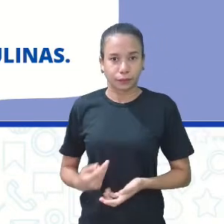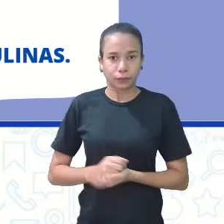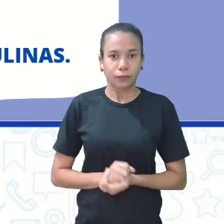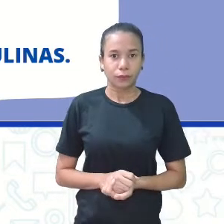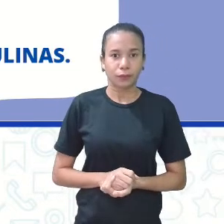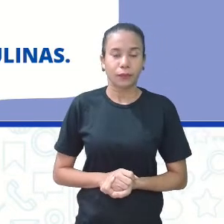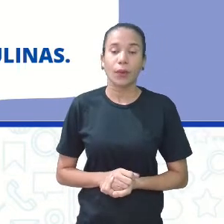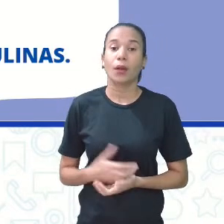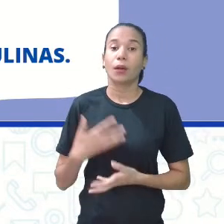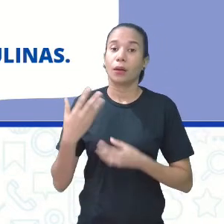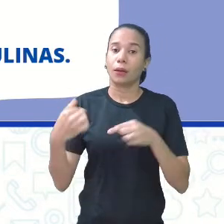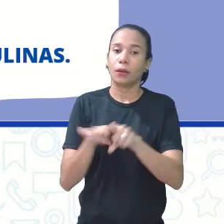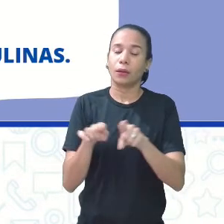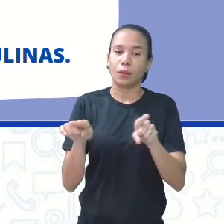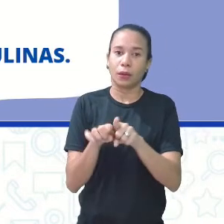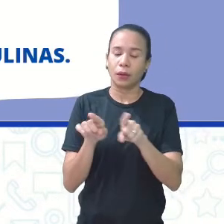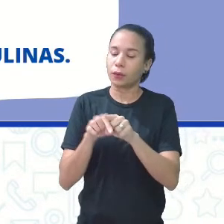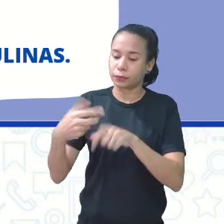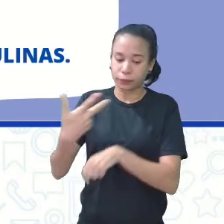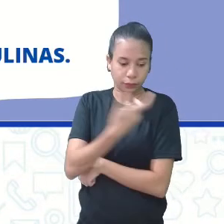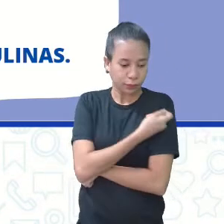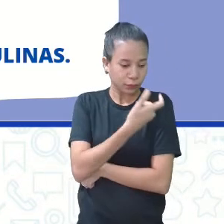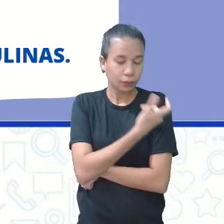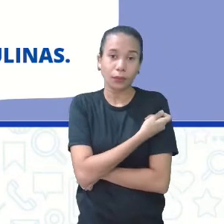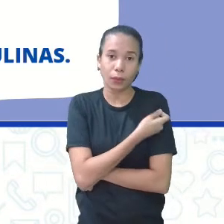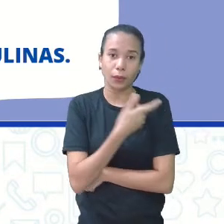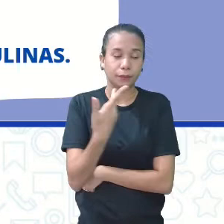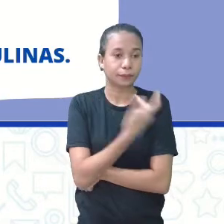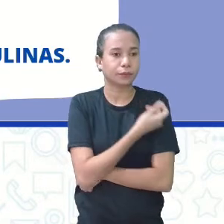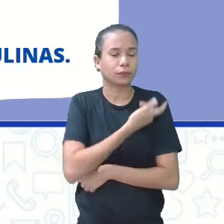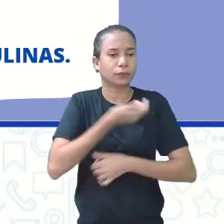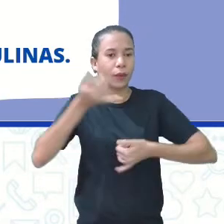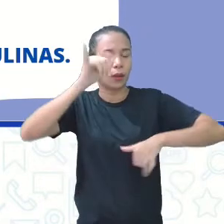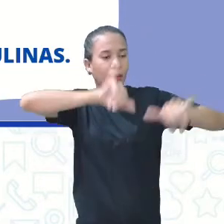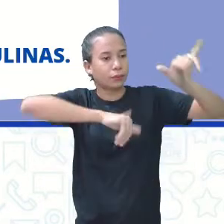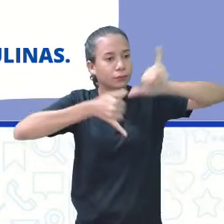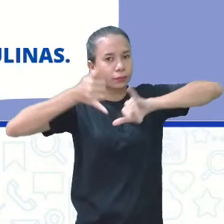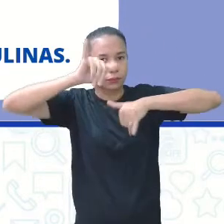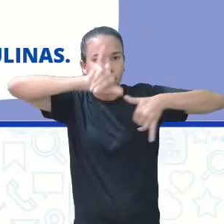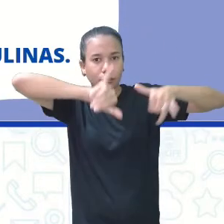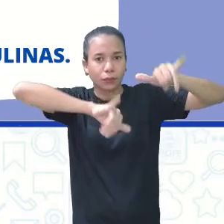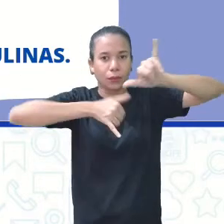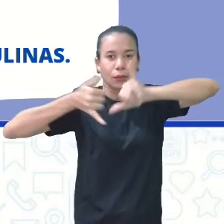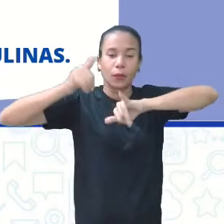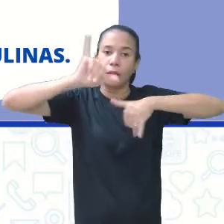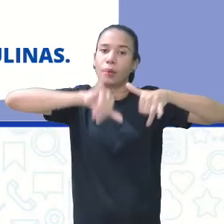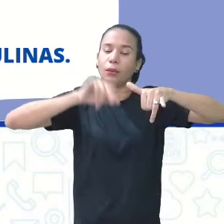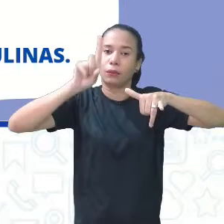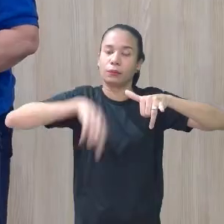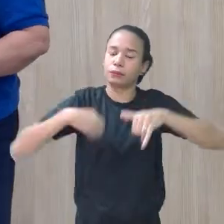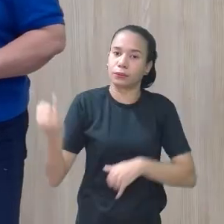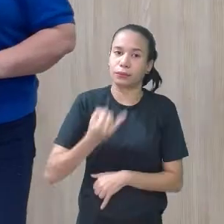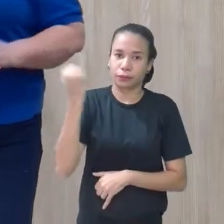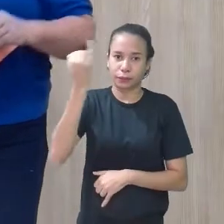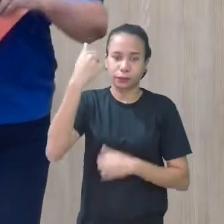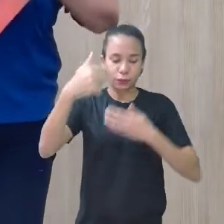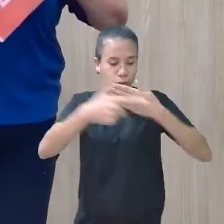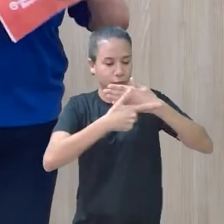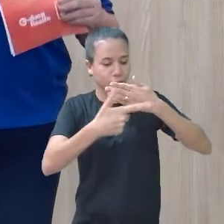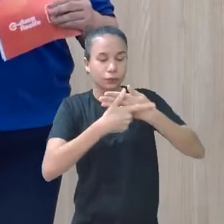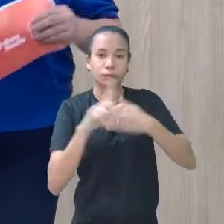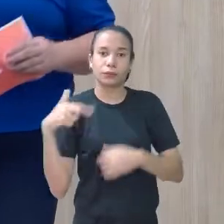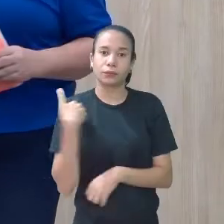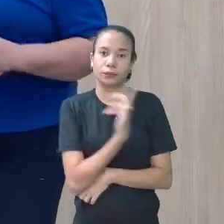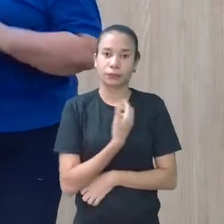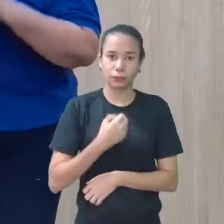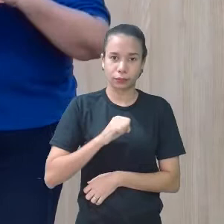mostrar aqui a vocês a questão das vacinas. Então, as vacinas são manipuladas em laboratório e elas têm essa importante, né, função de